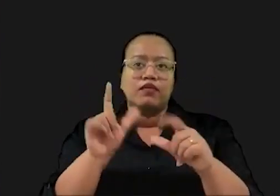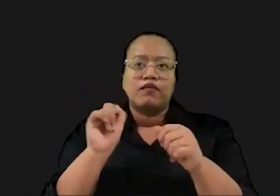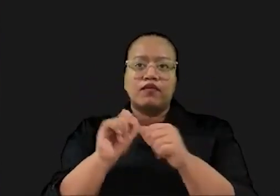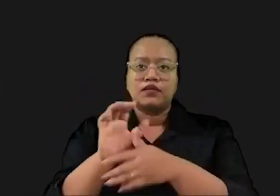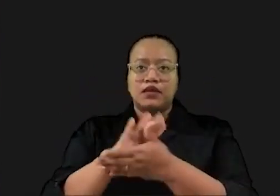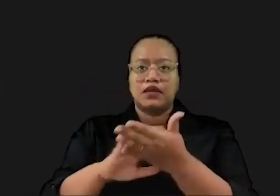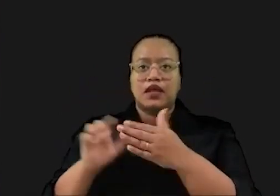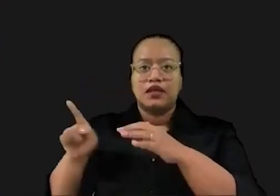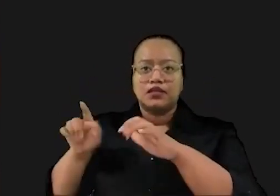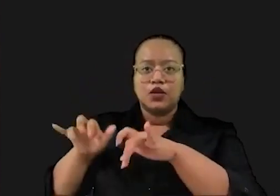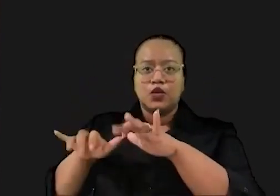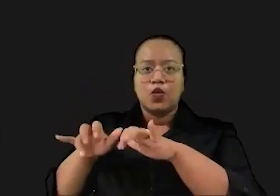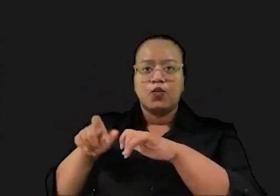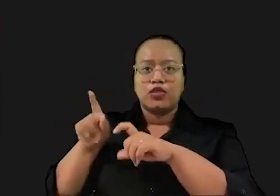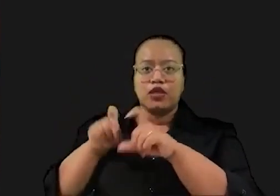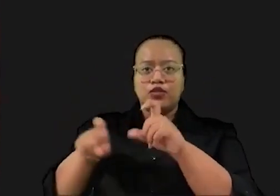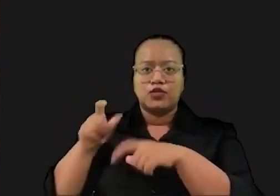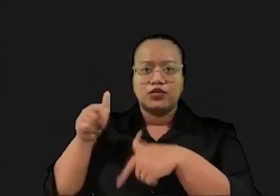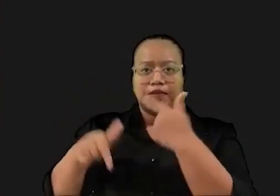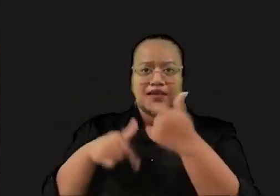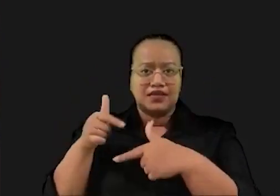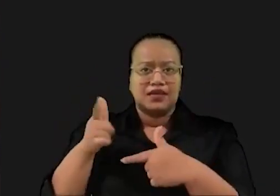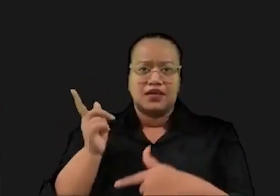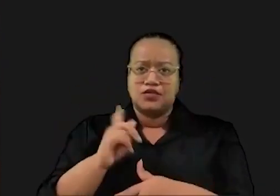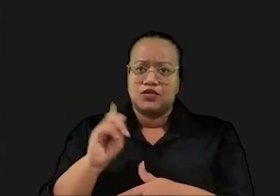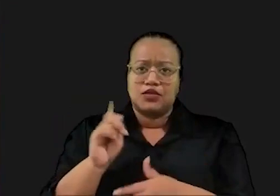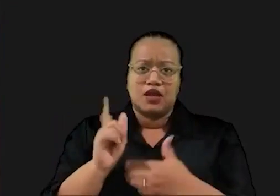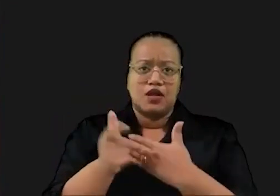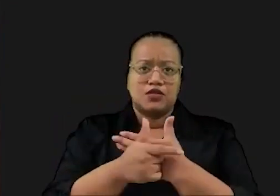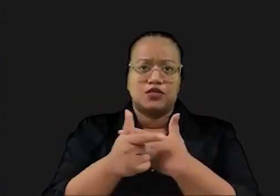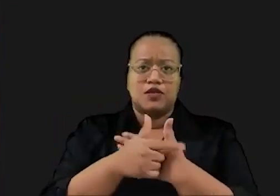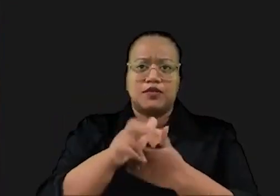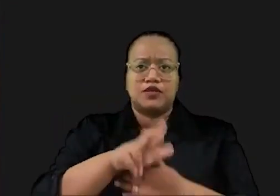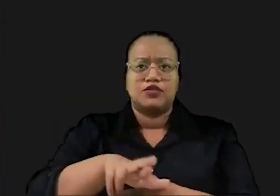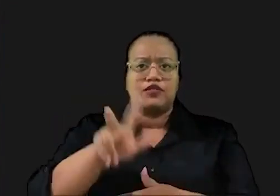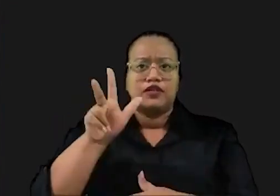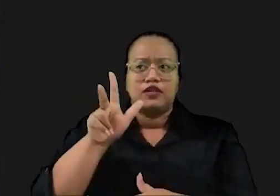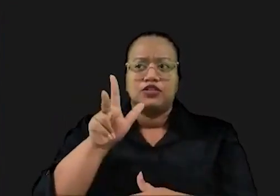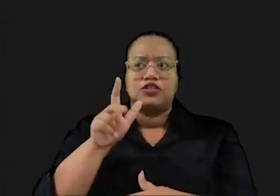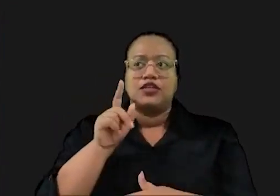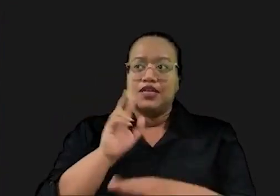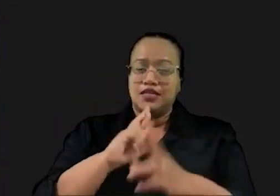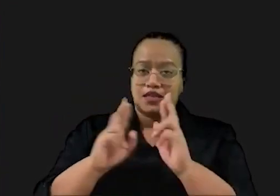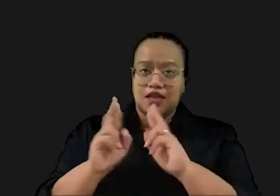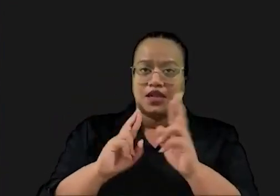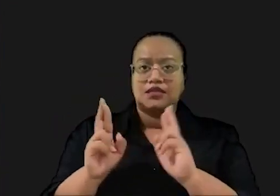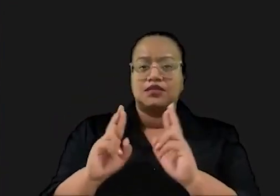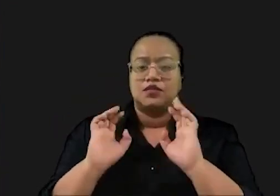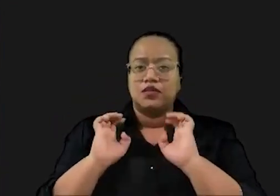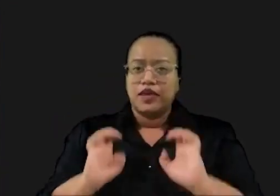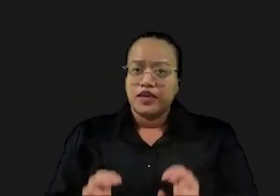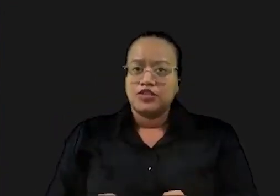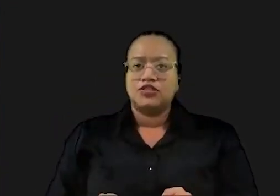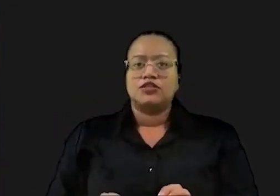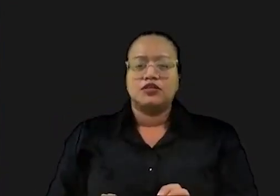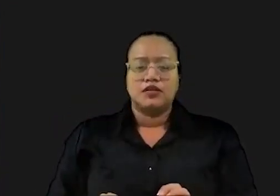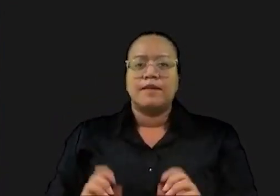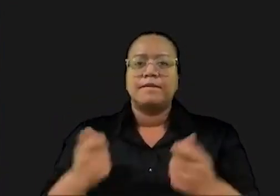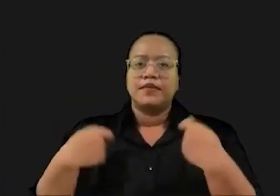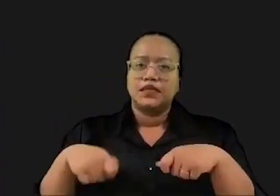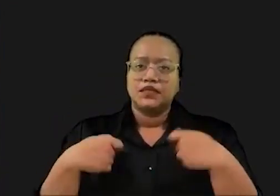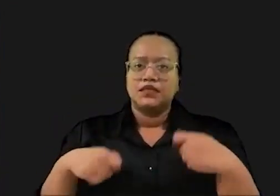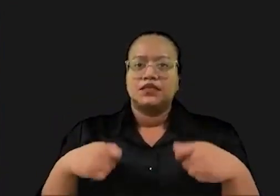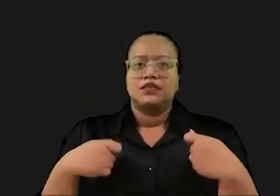é esse o nosso papel. Então, nós temos que, nessa relação também ética que devemos ter com a tecnologia,